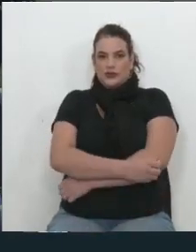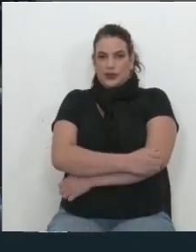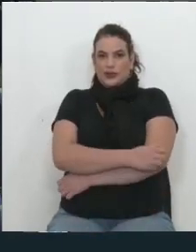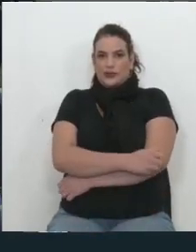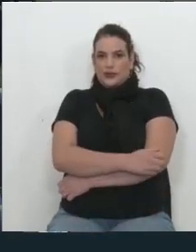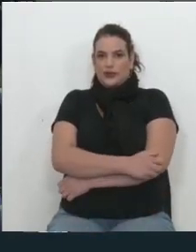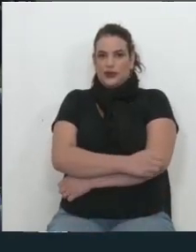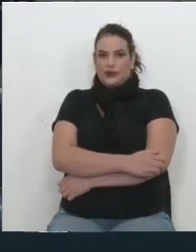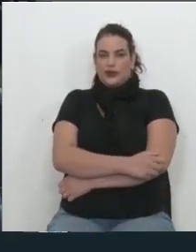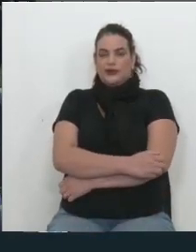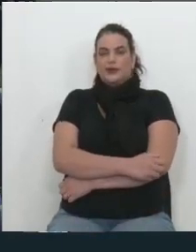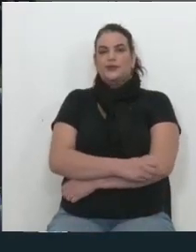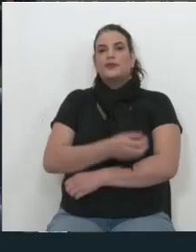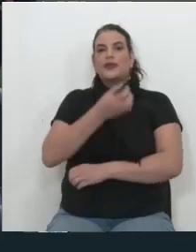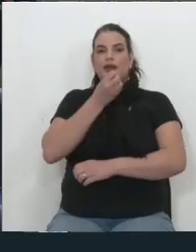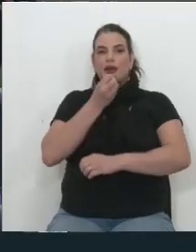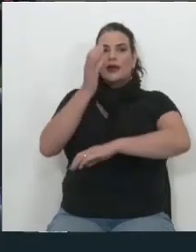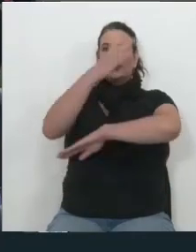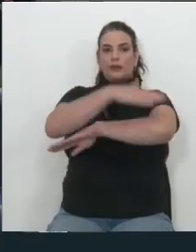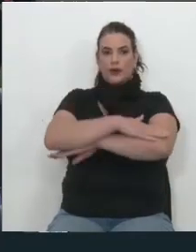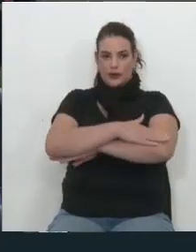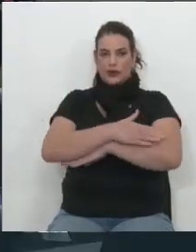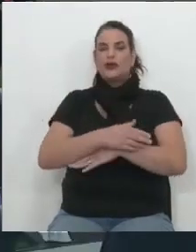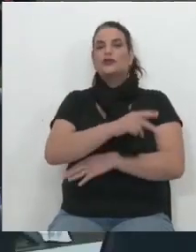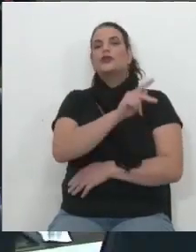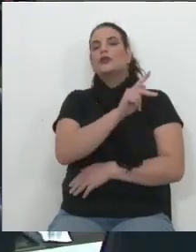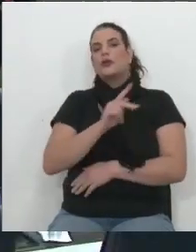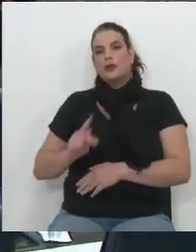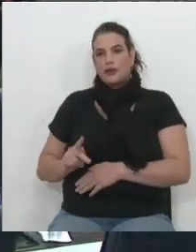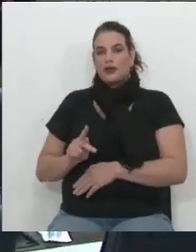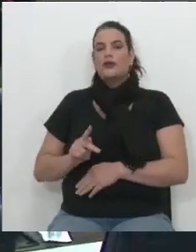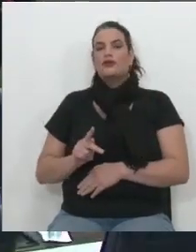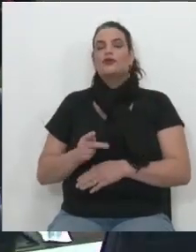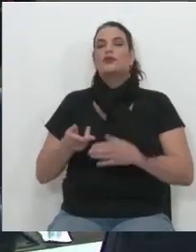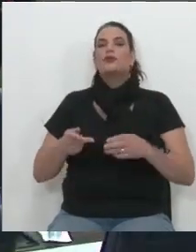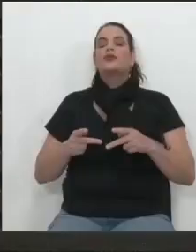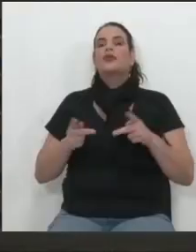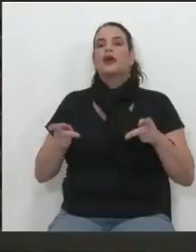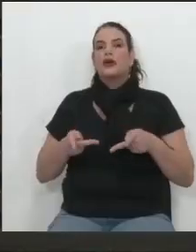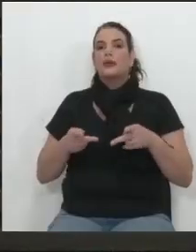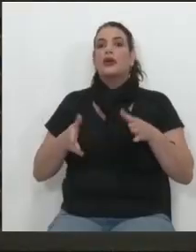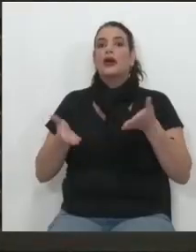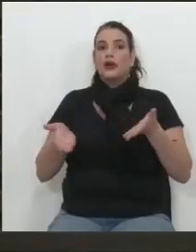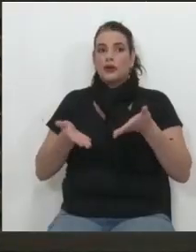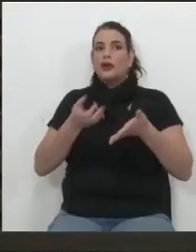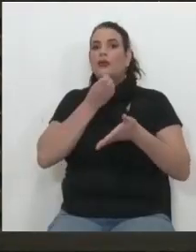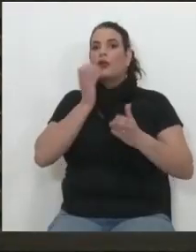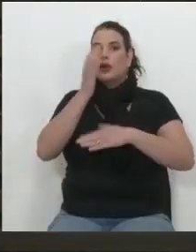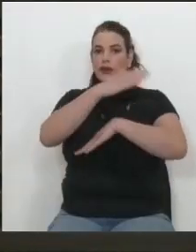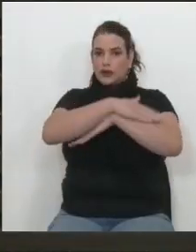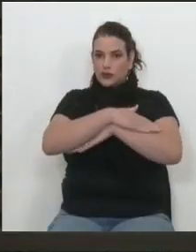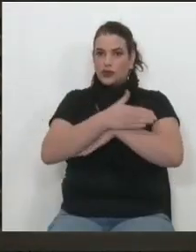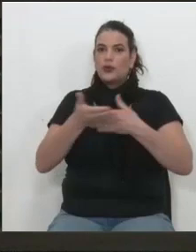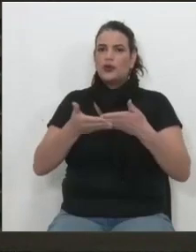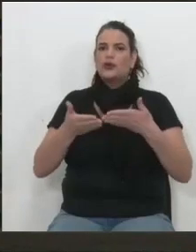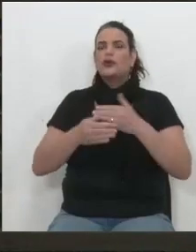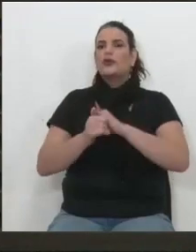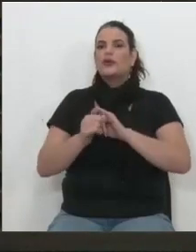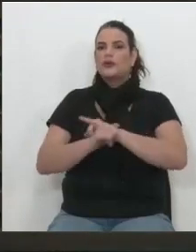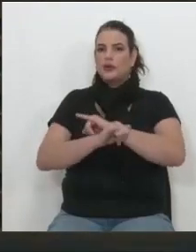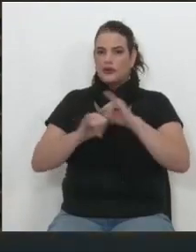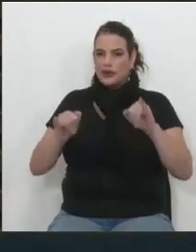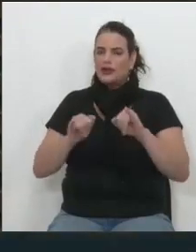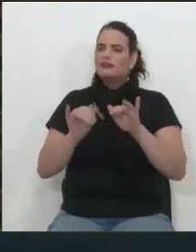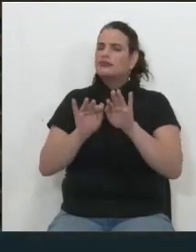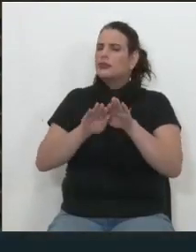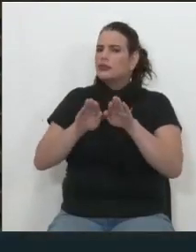Boa tarde, senhor presidente da Câmara. Boa tarde a todos. Eu vim falar aqui